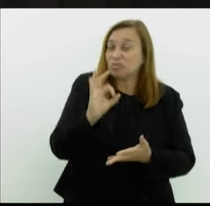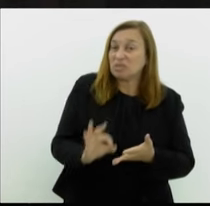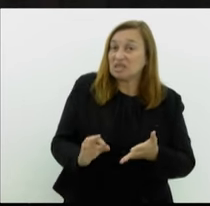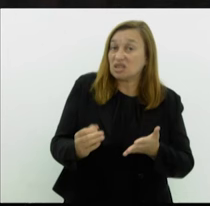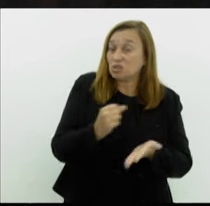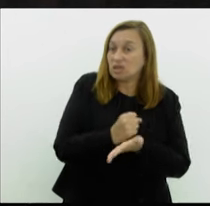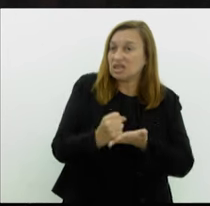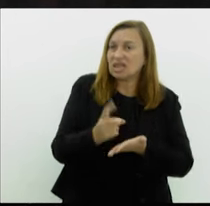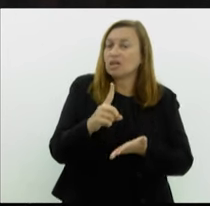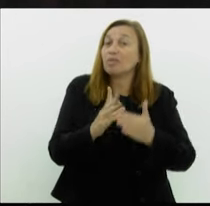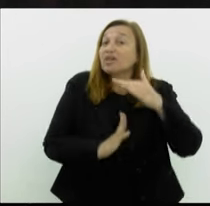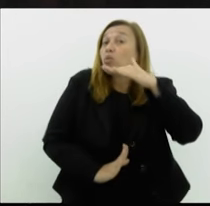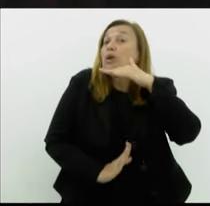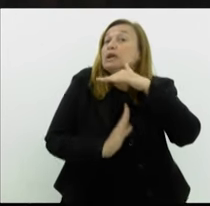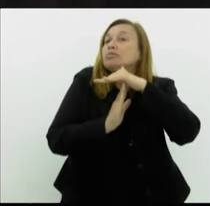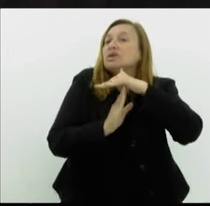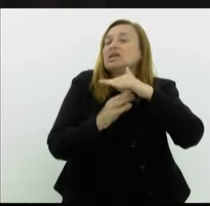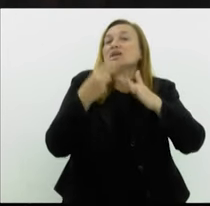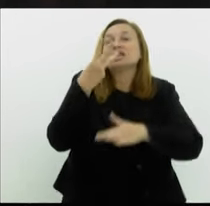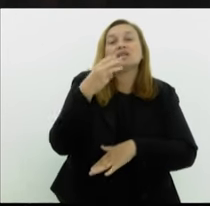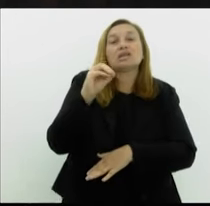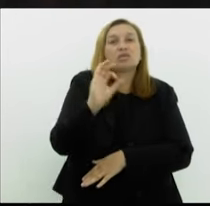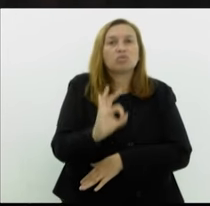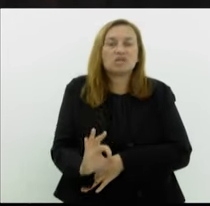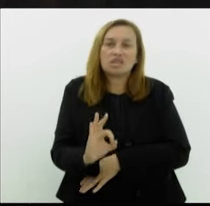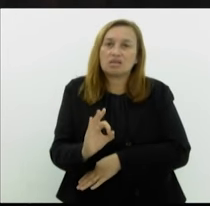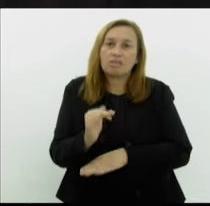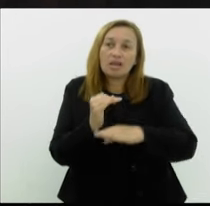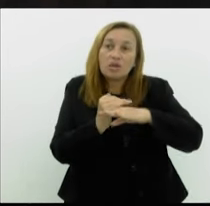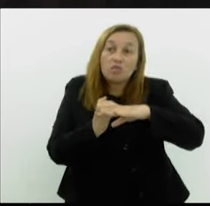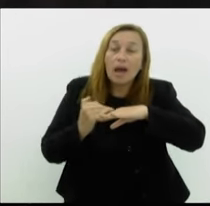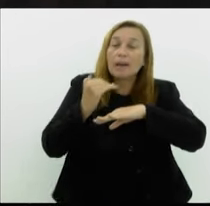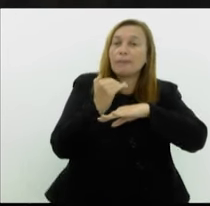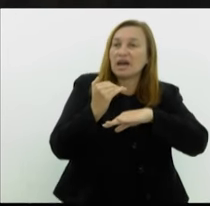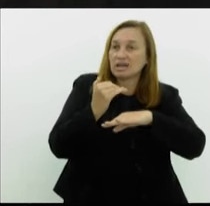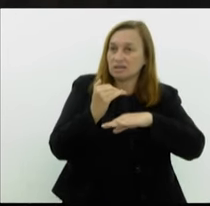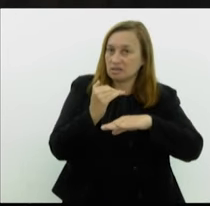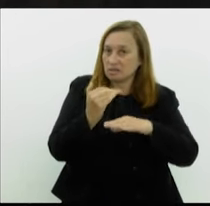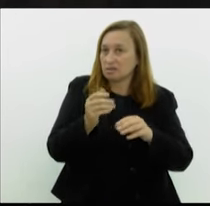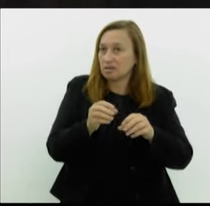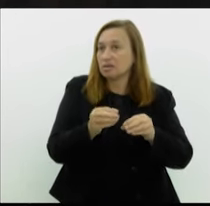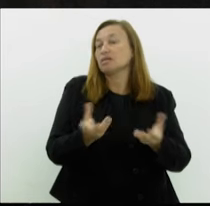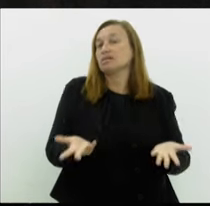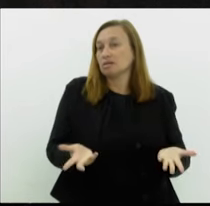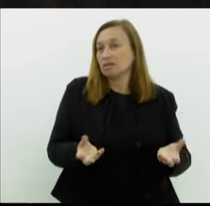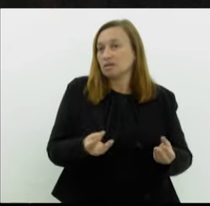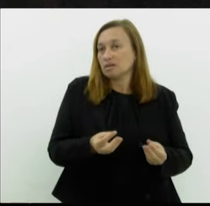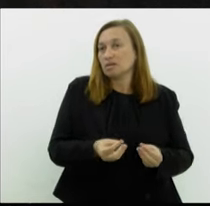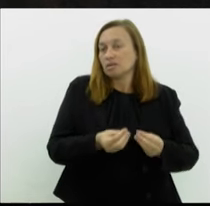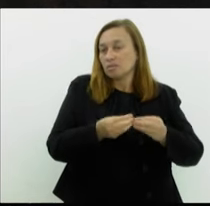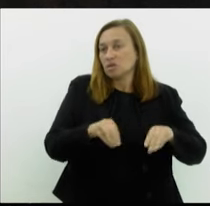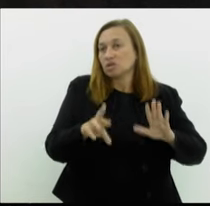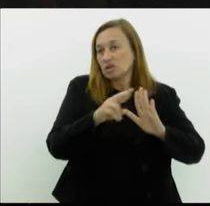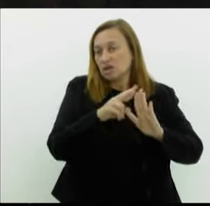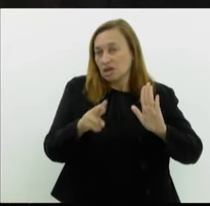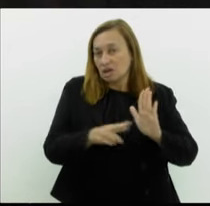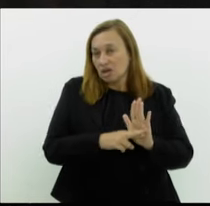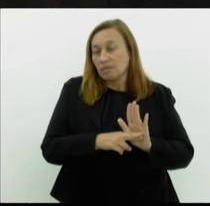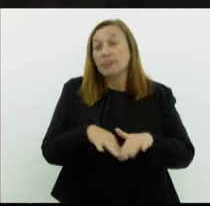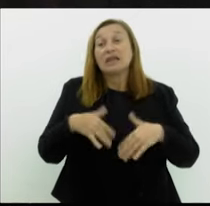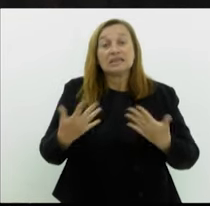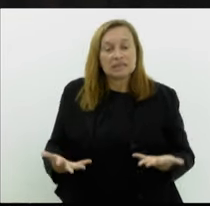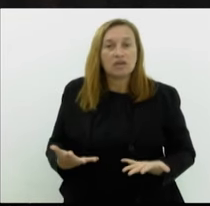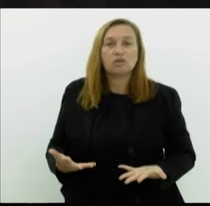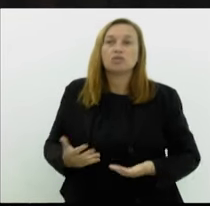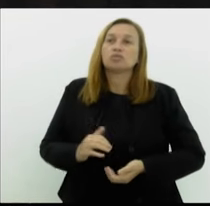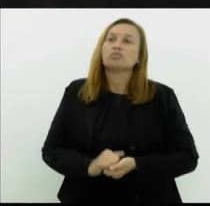limite estabelecido para que não haja a quebra da regra, que é o concurso público. Então, quando